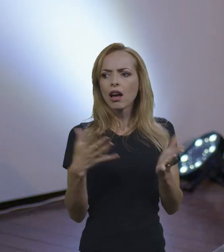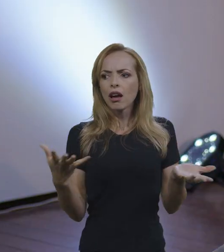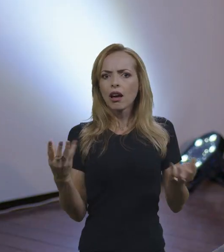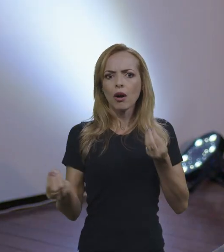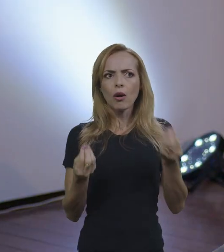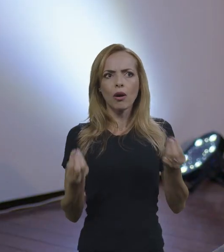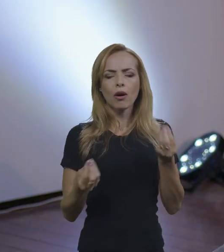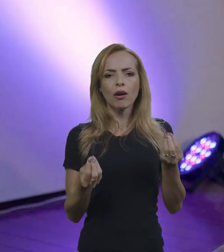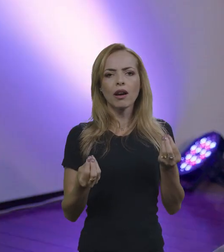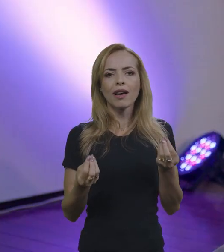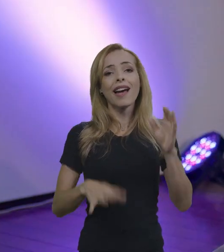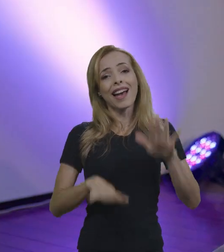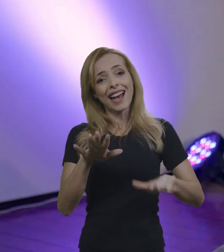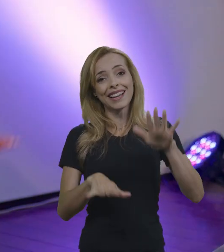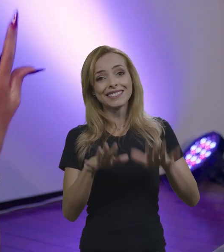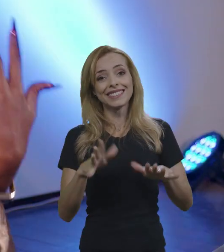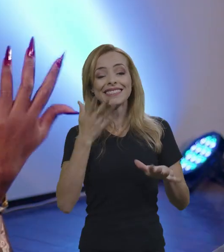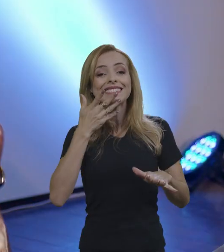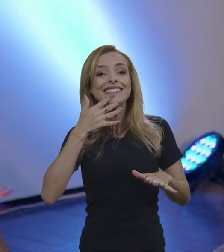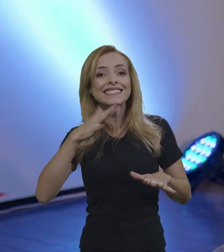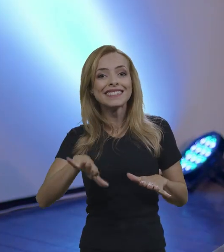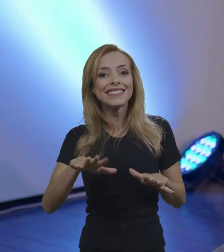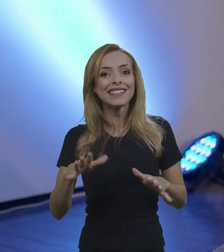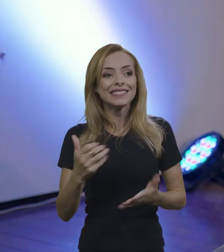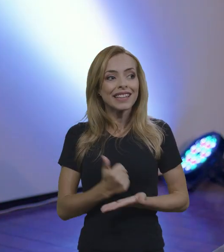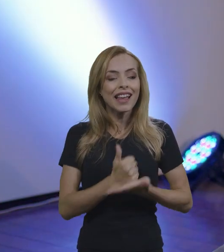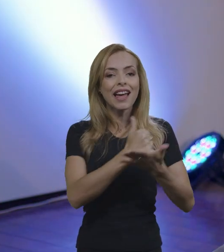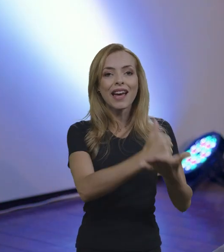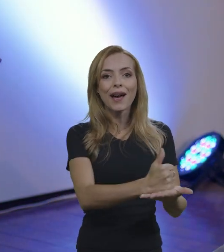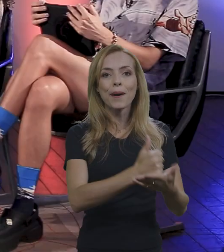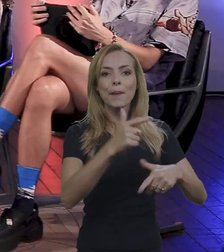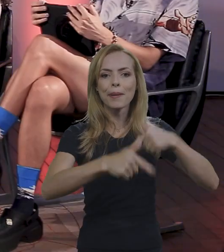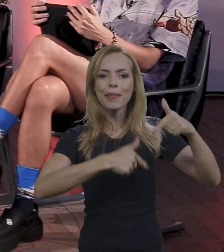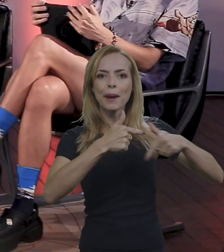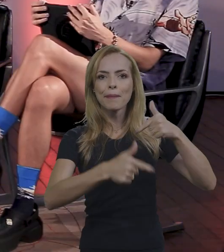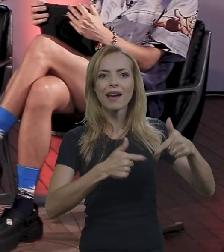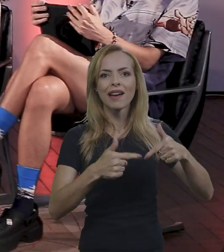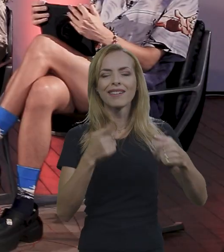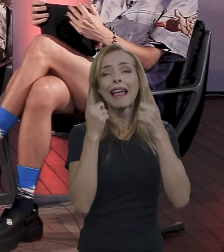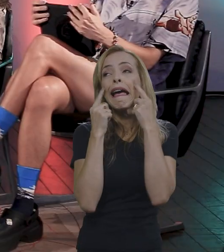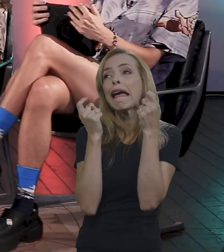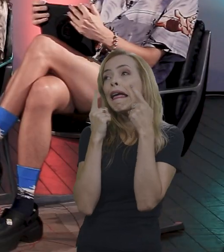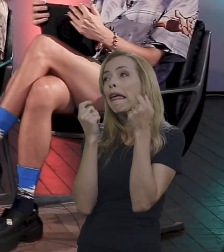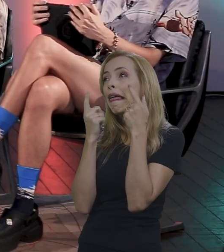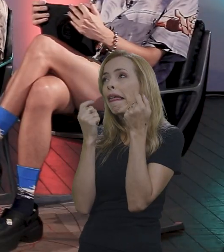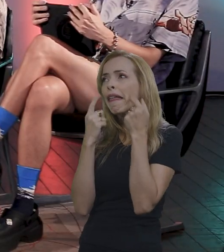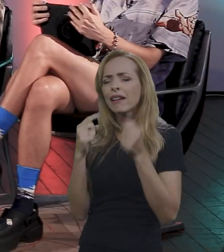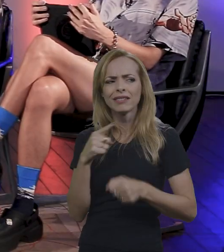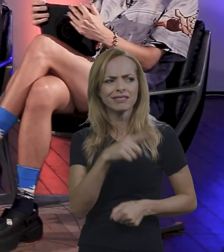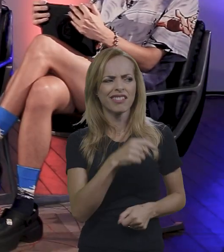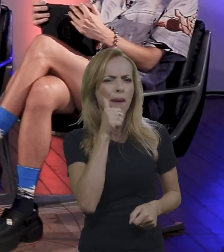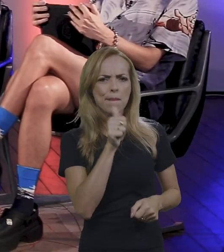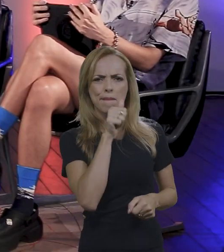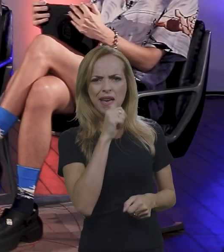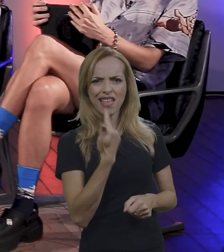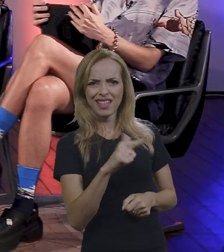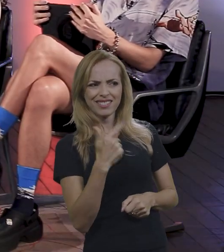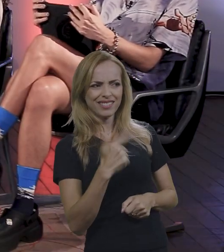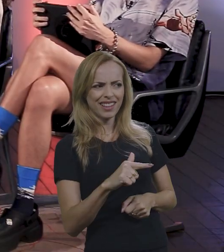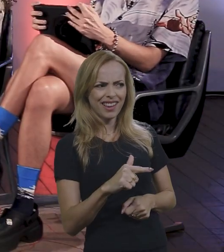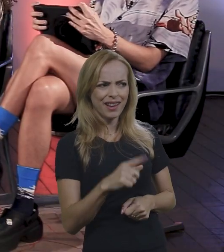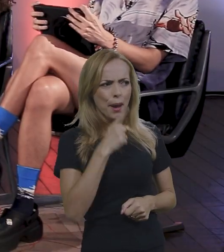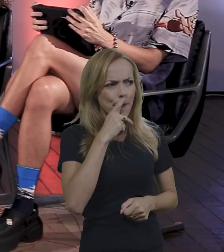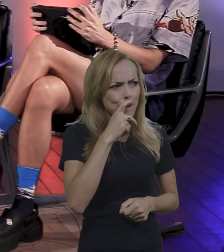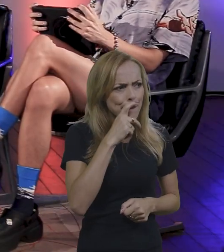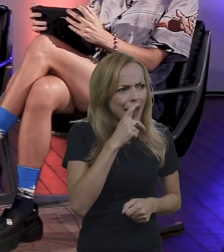trabalho, a criança começa a chorar, as próprias mulheres falam, ai, mas essa criança não tem mãe, não? Ela tem pai, mas